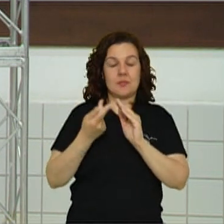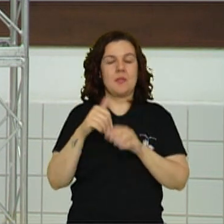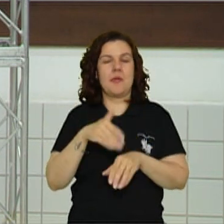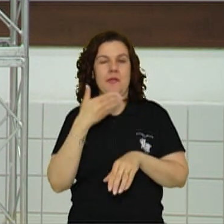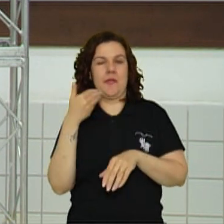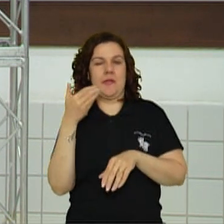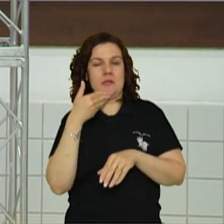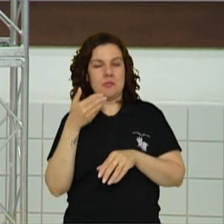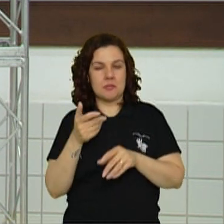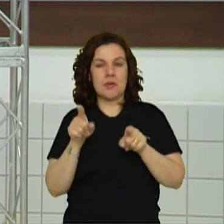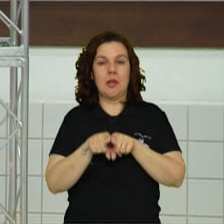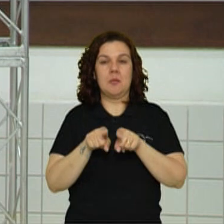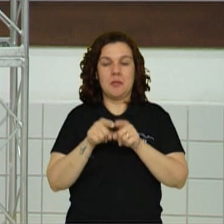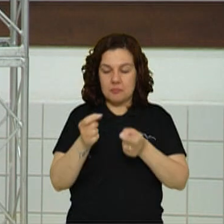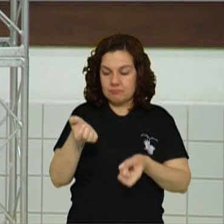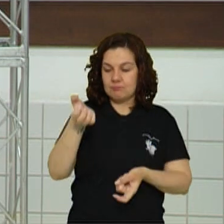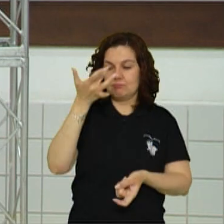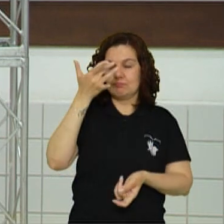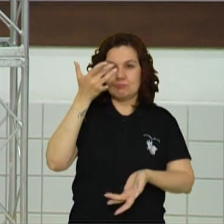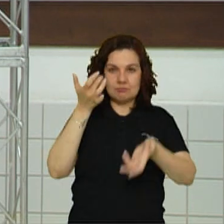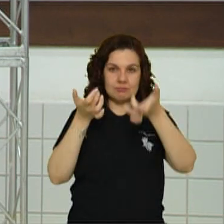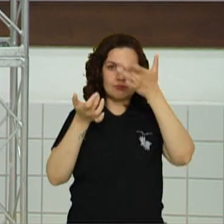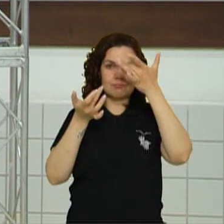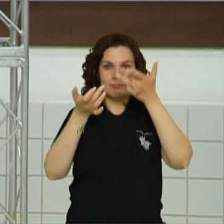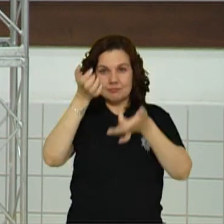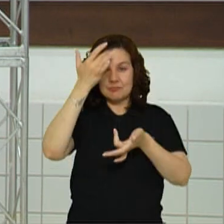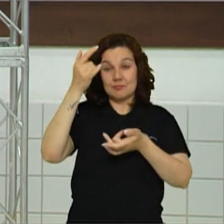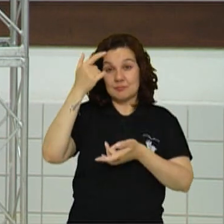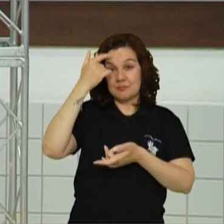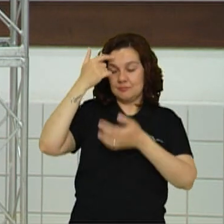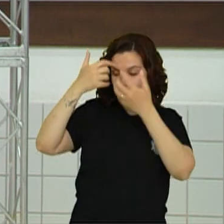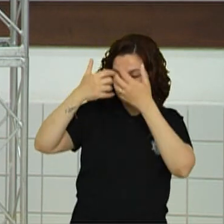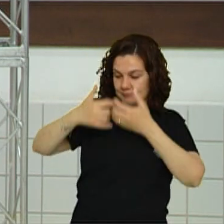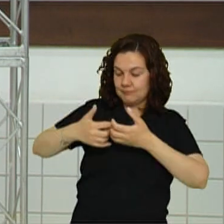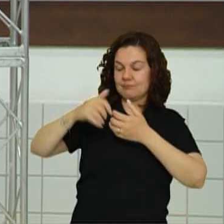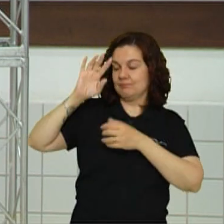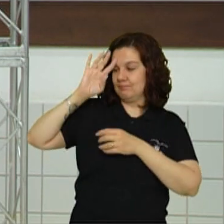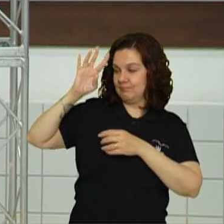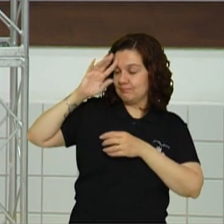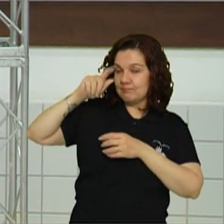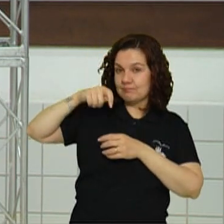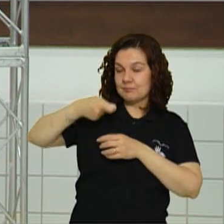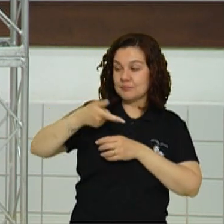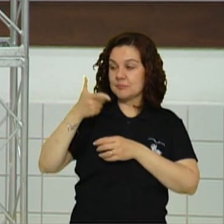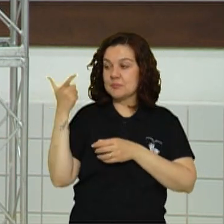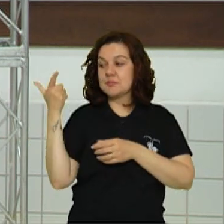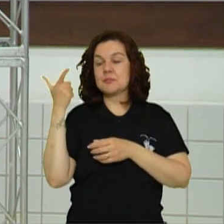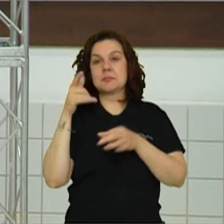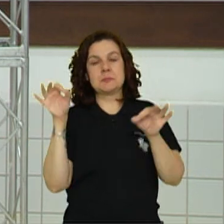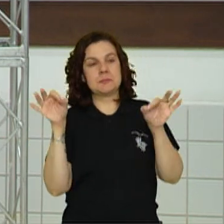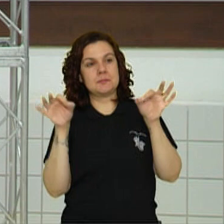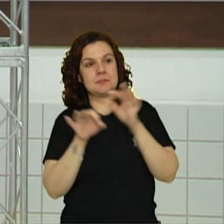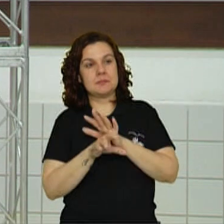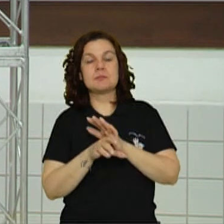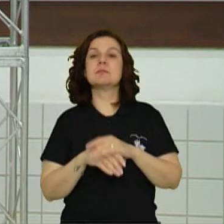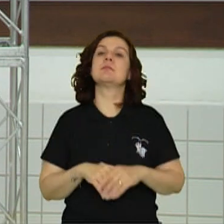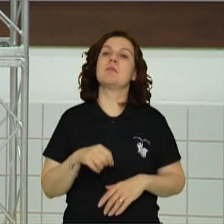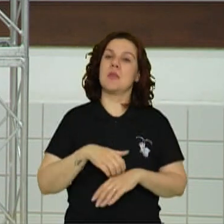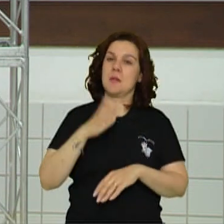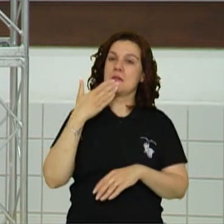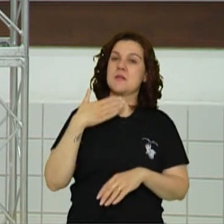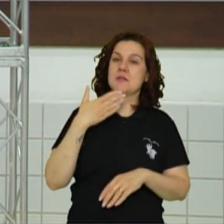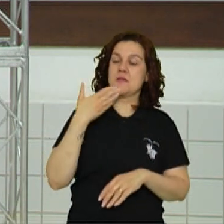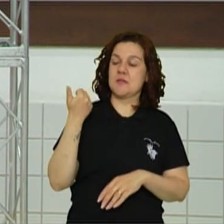E isso vai se fixando no seu pensamento e o teu raciocínio fica bem